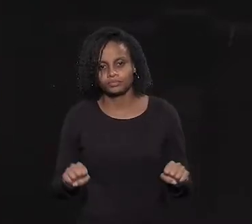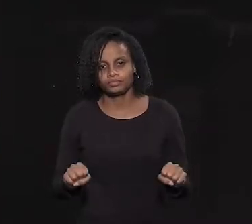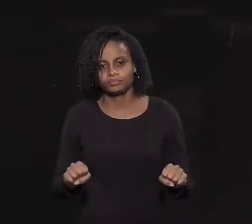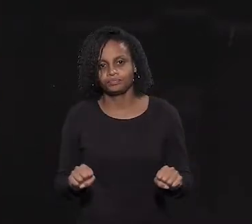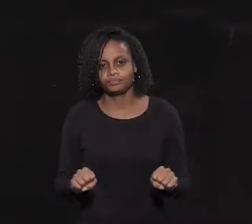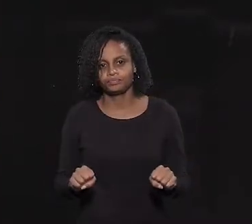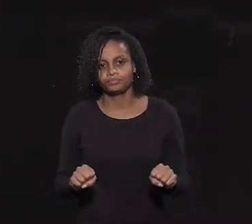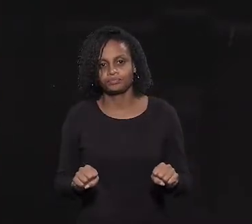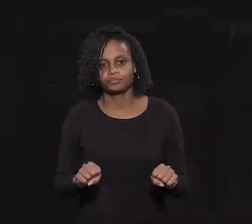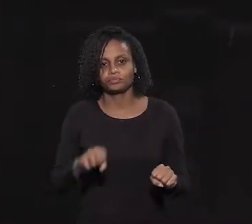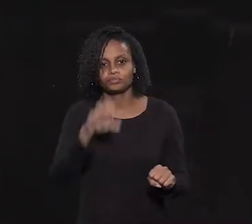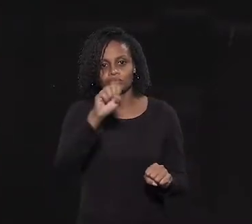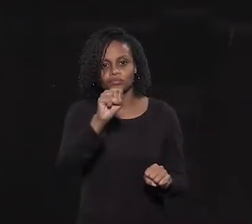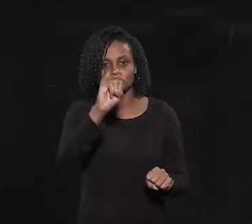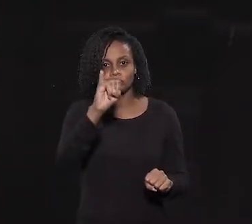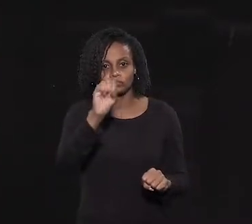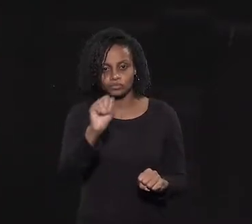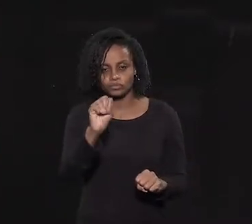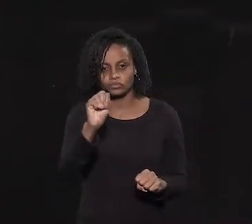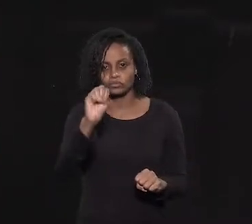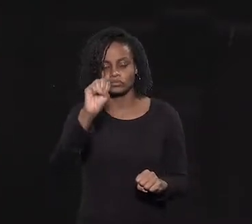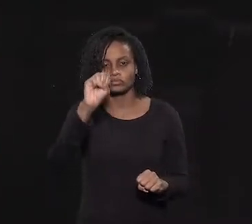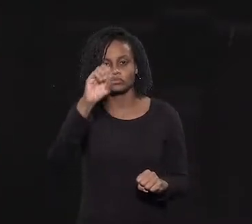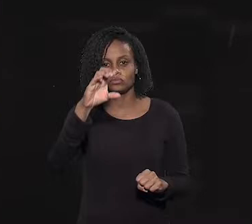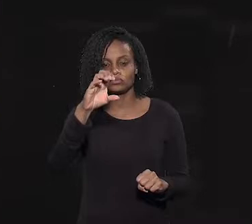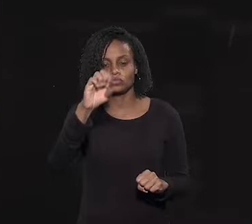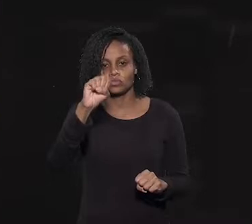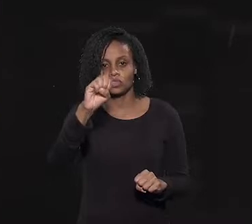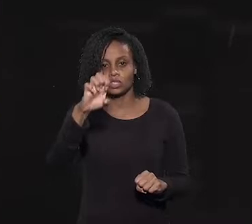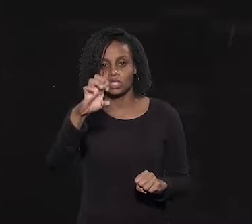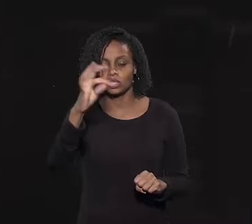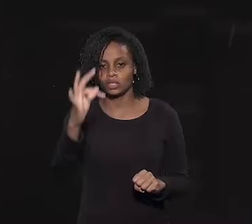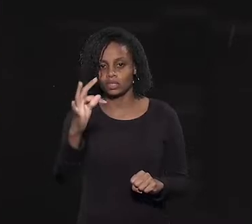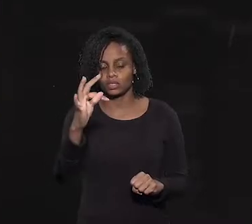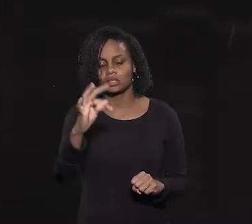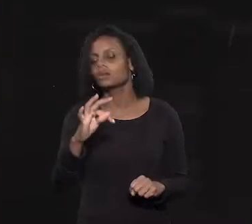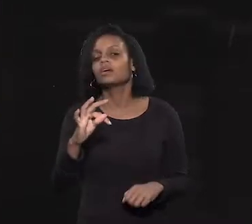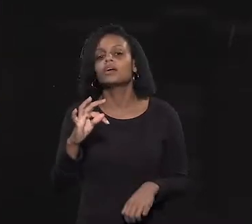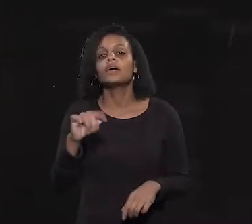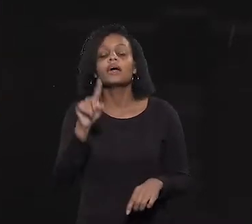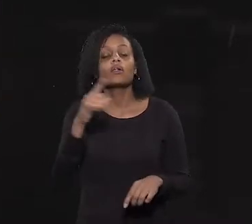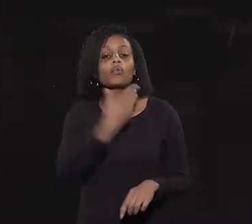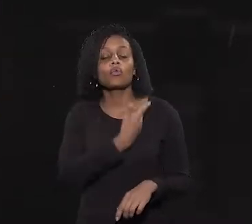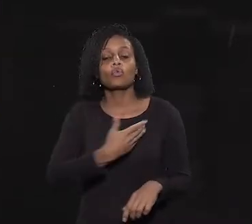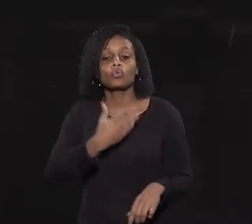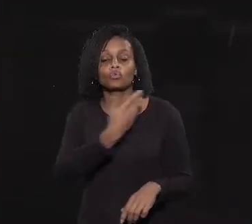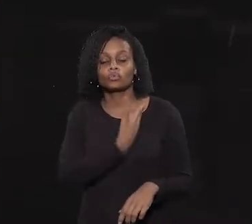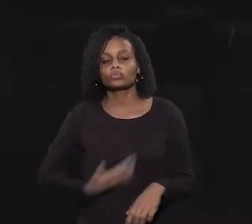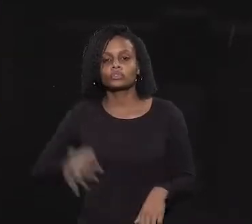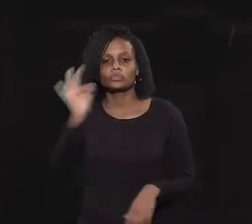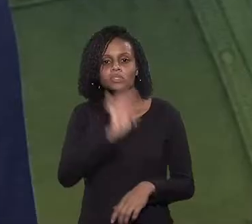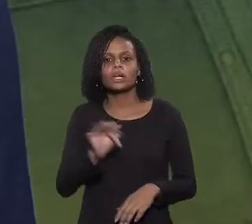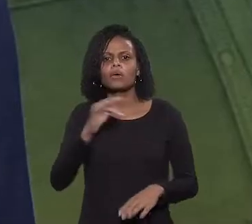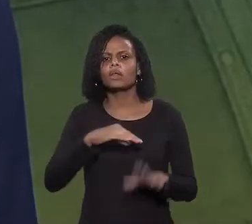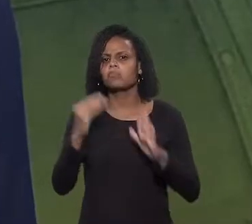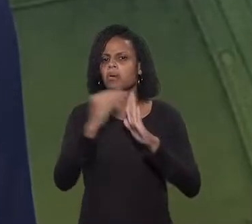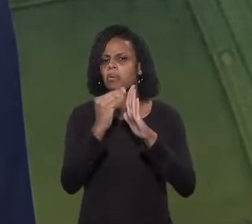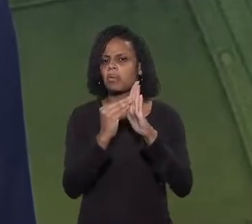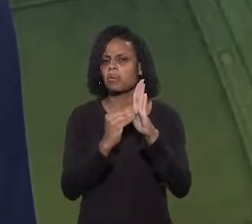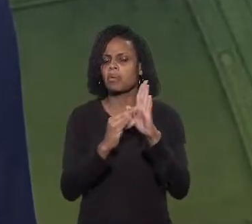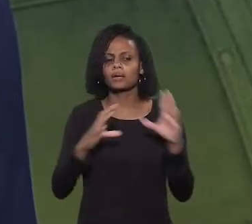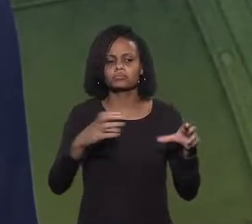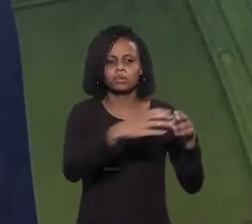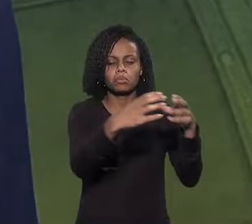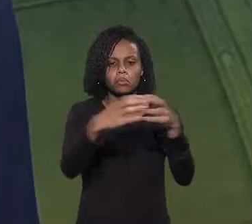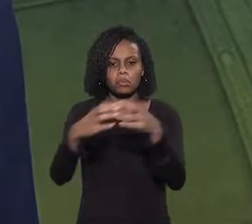o CICT, que é um sistema que o governo federal fez para cadastrar essas